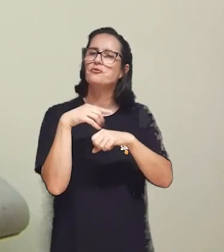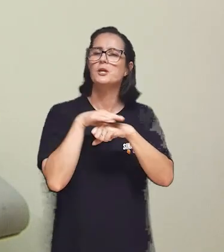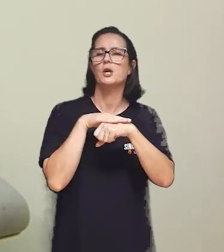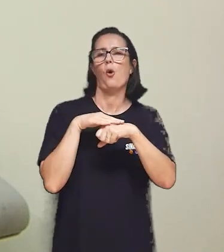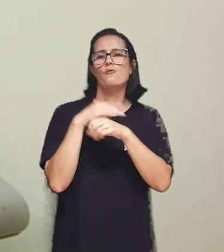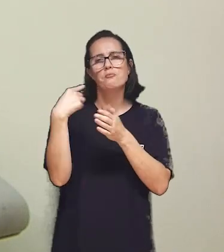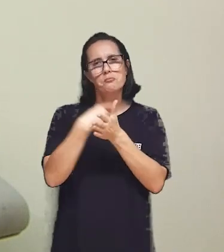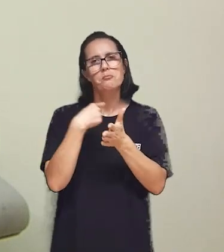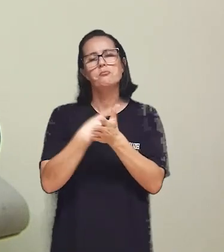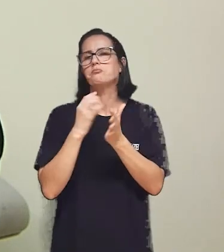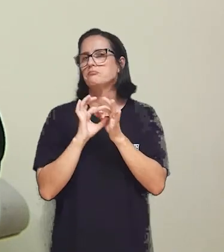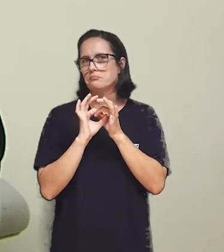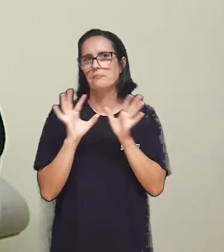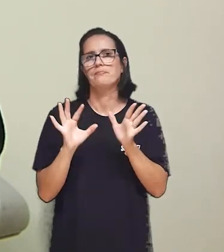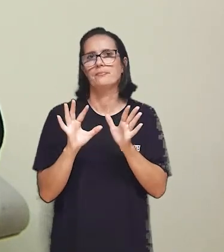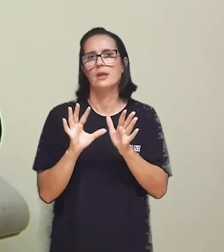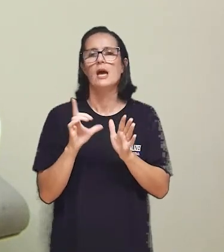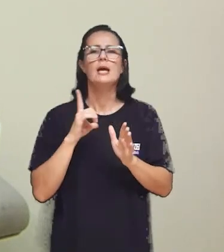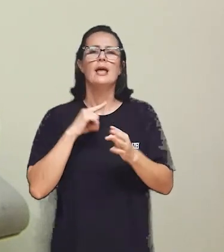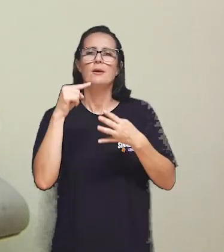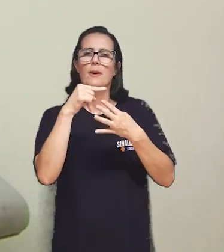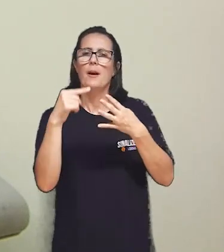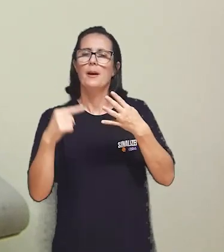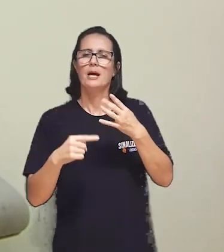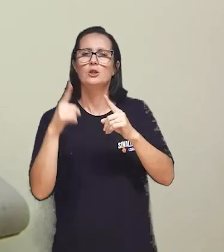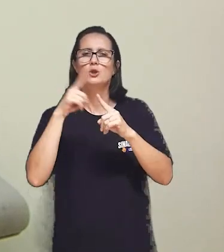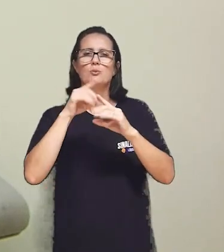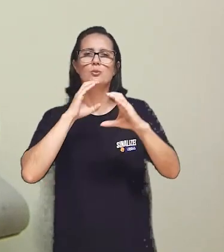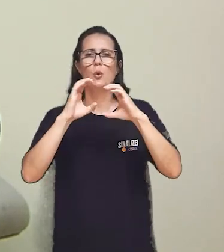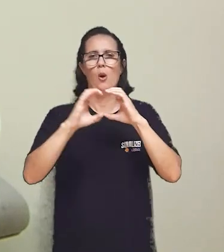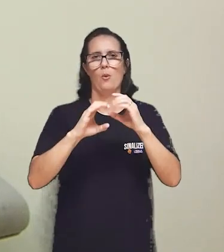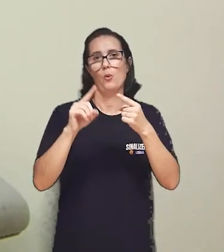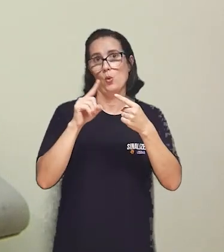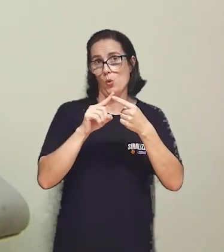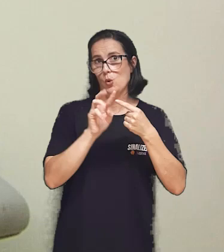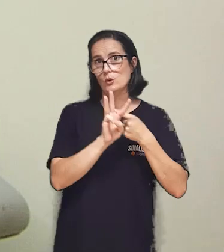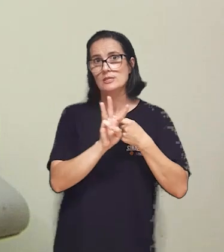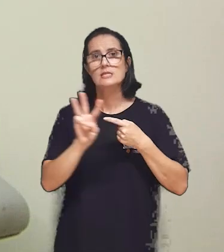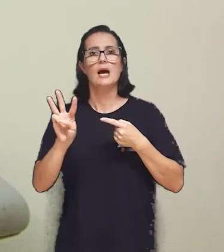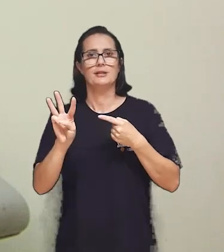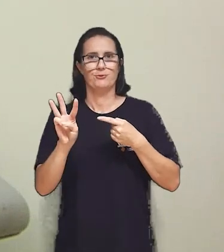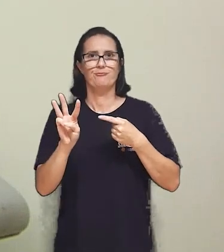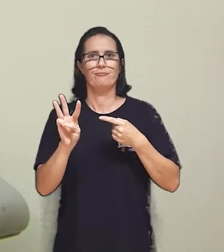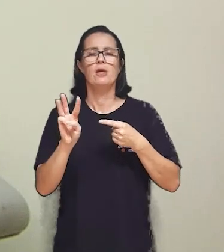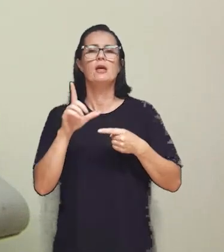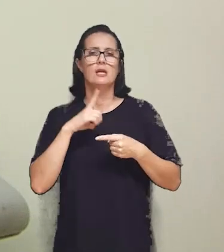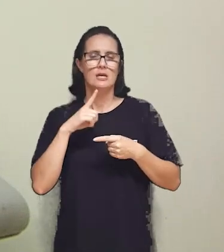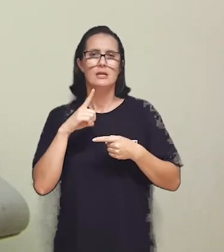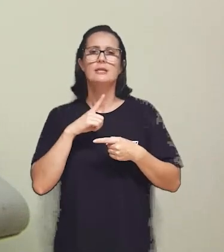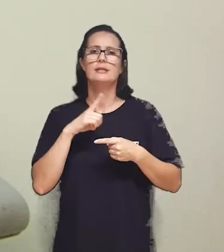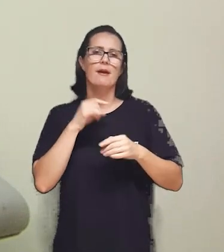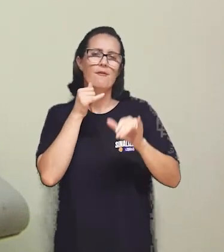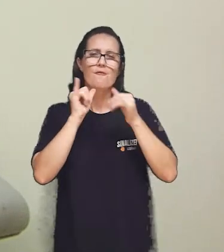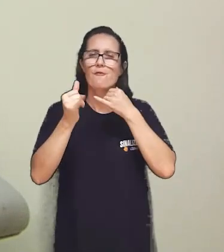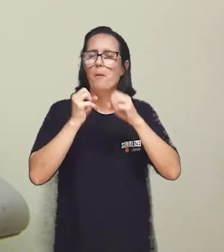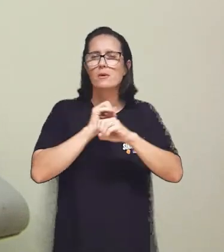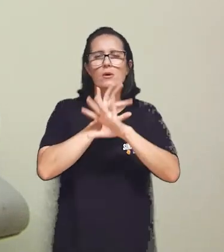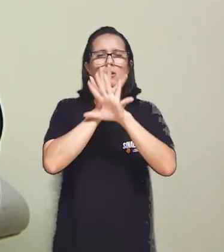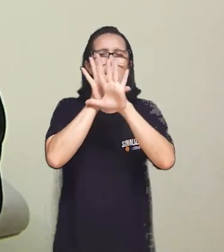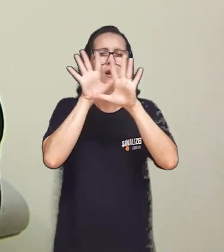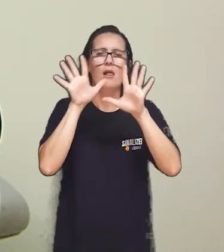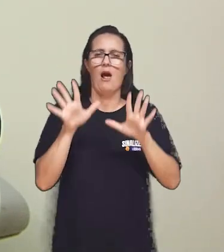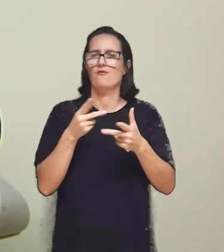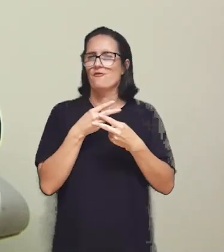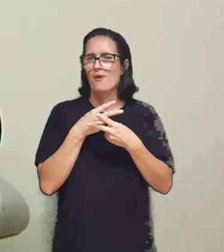tiverem. Nós temos vários canais de comunicação, um deles é o nosso site. Lá no nosso site você pode ter